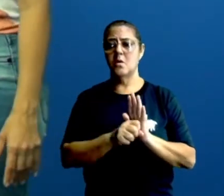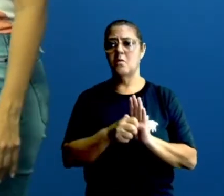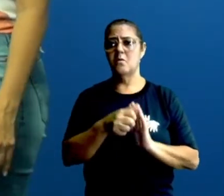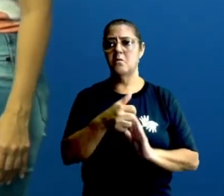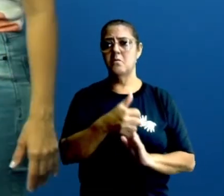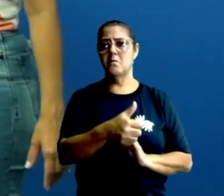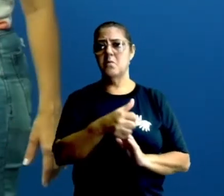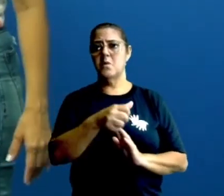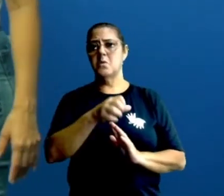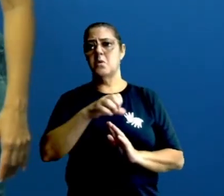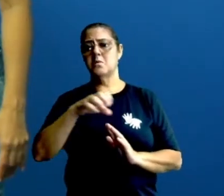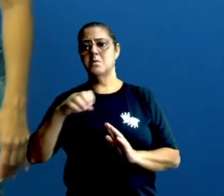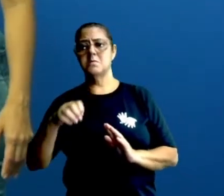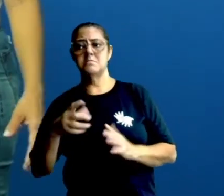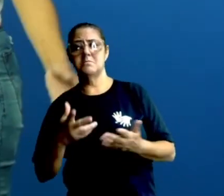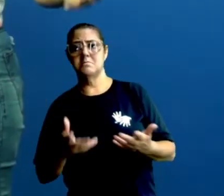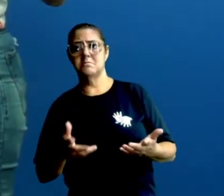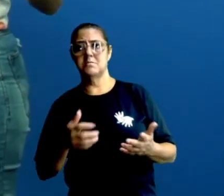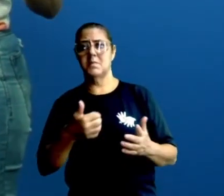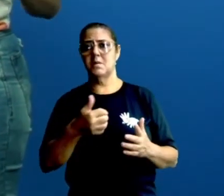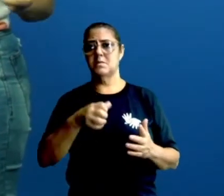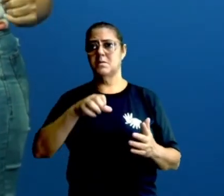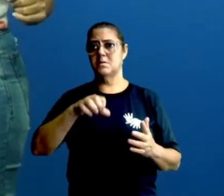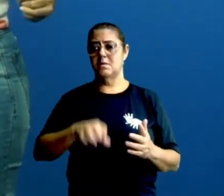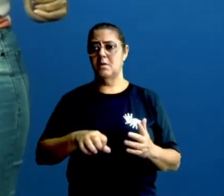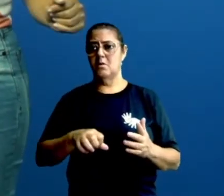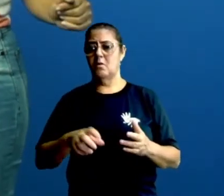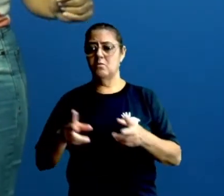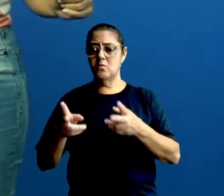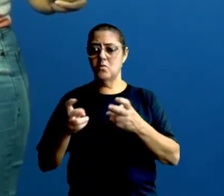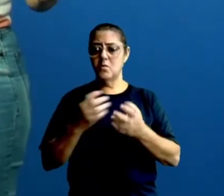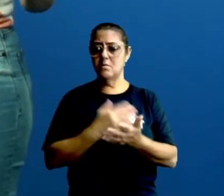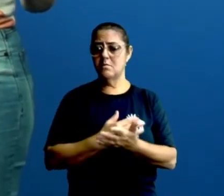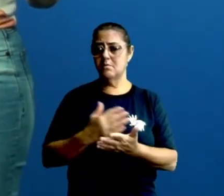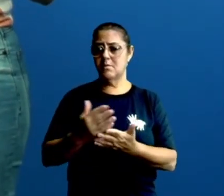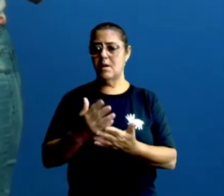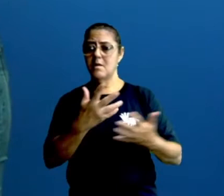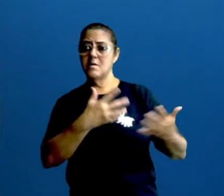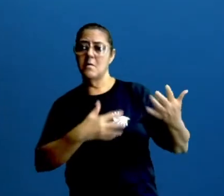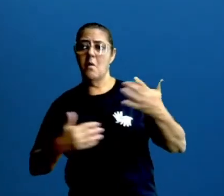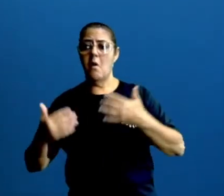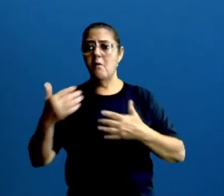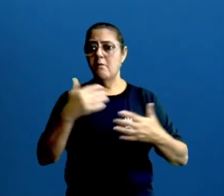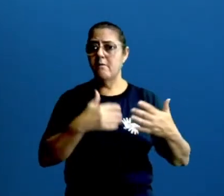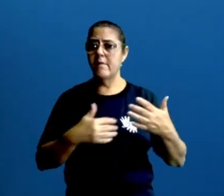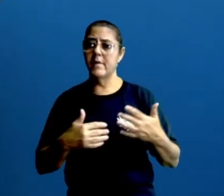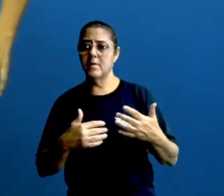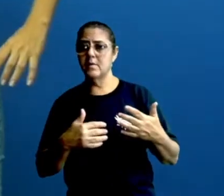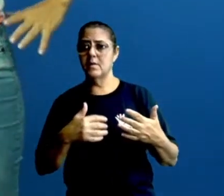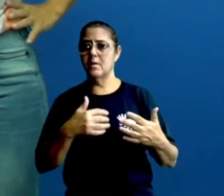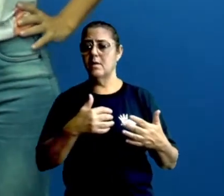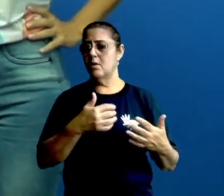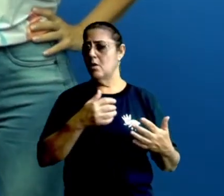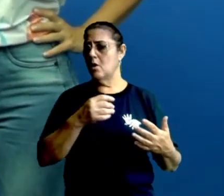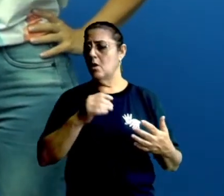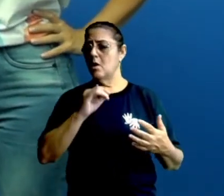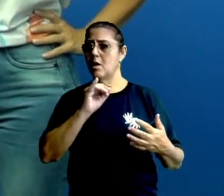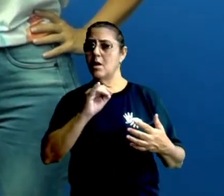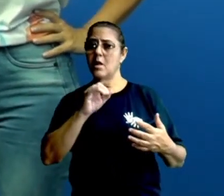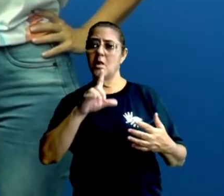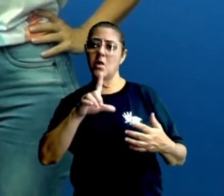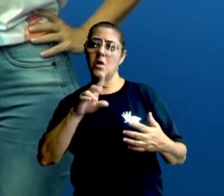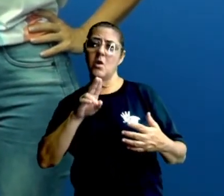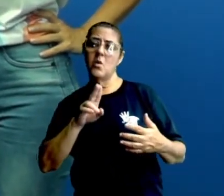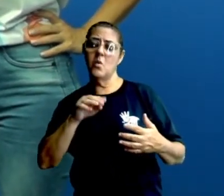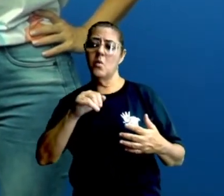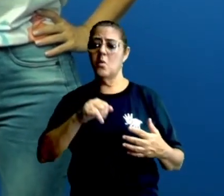XIX. Então, no início ali a gente já tem essa movimentação das ideias iluministas. Lembram quando eu